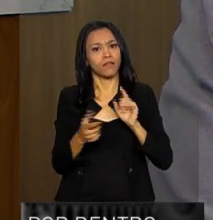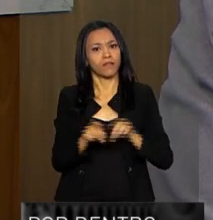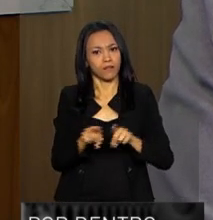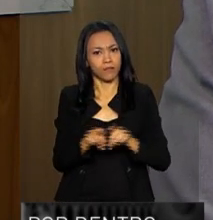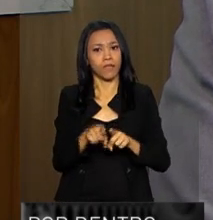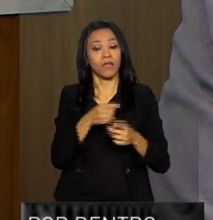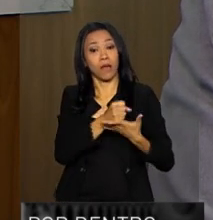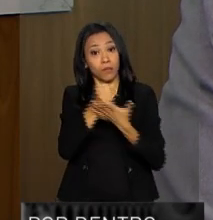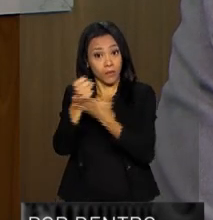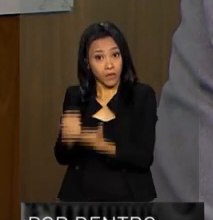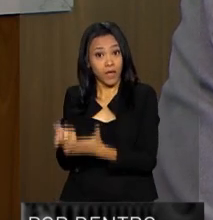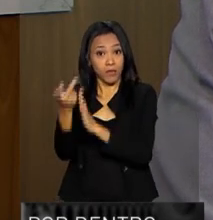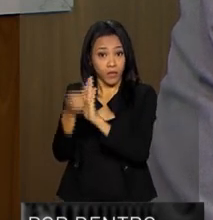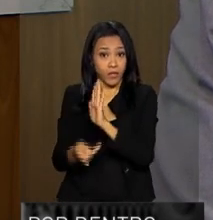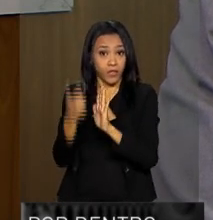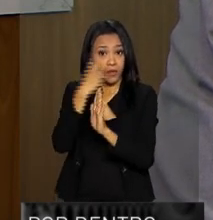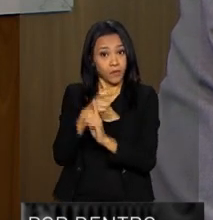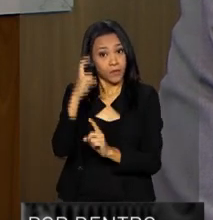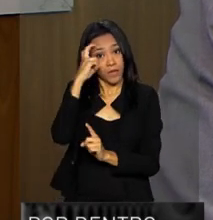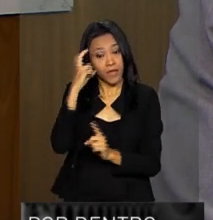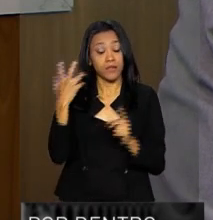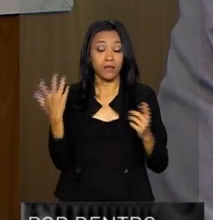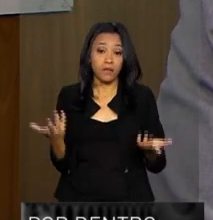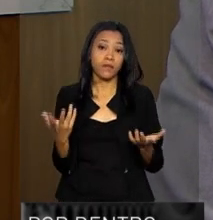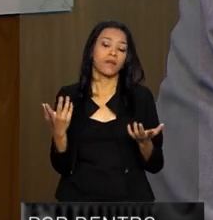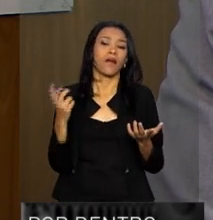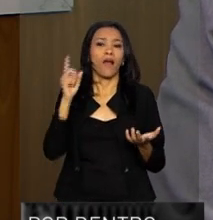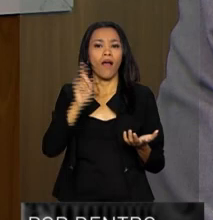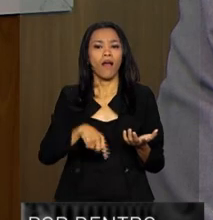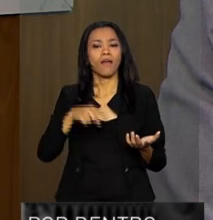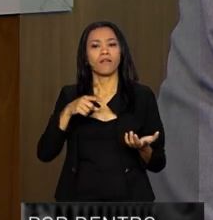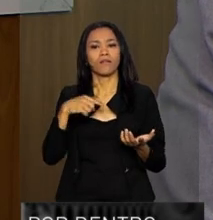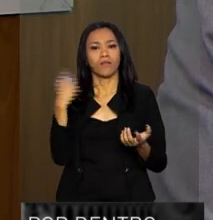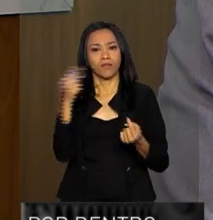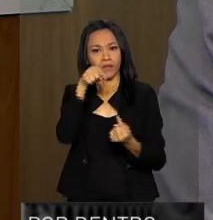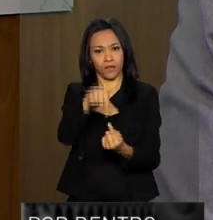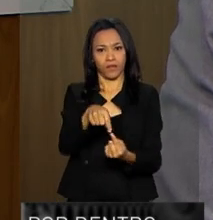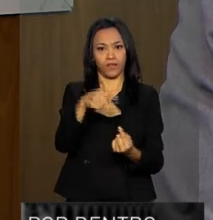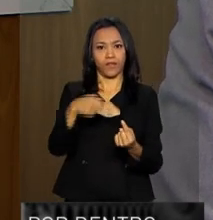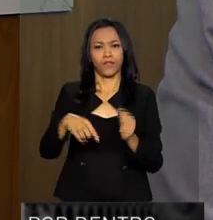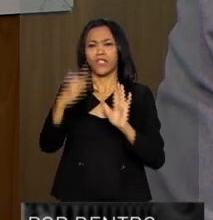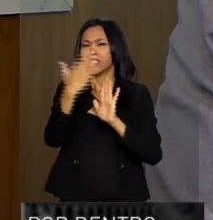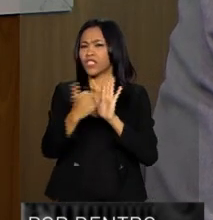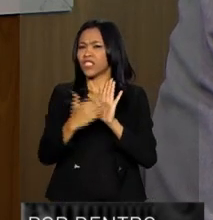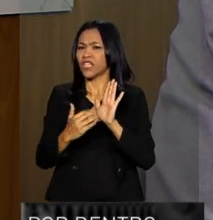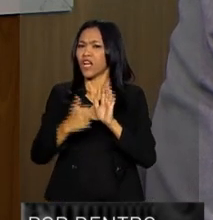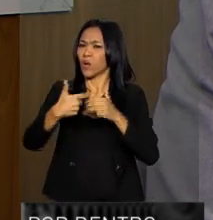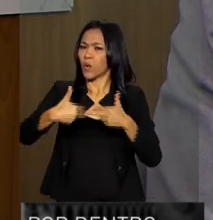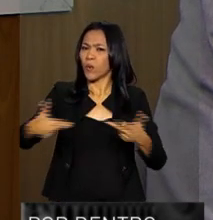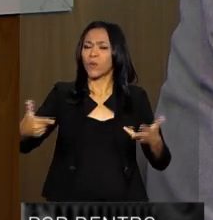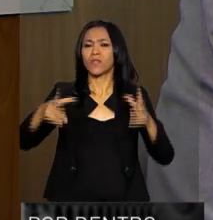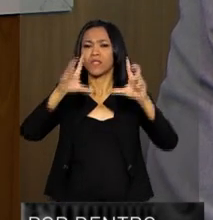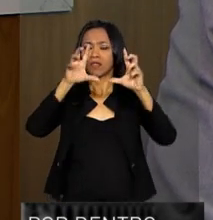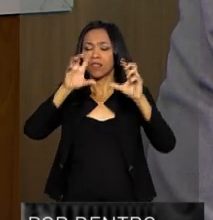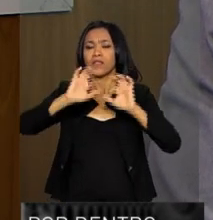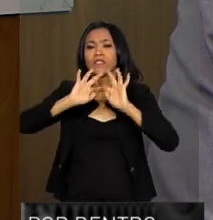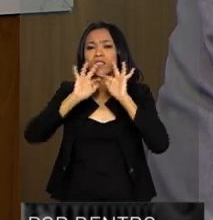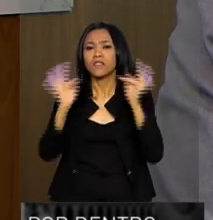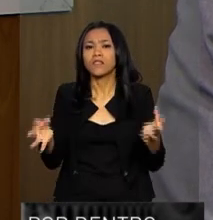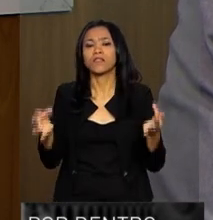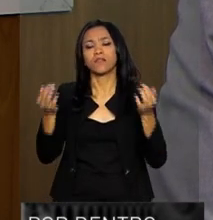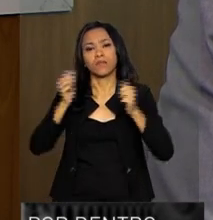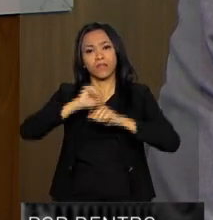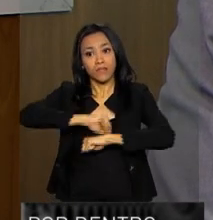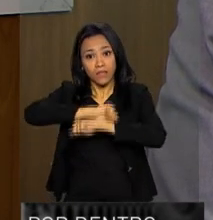patrocinar projetos culturais enfim esse foi o intuito de desbloquear são simplificação racionalização